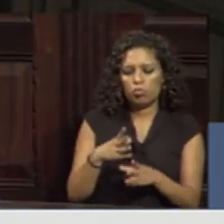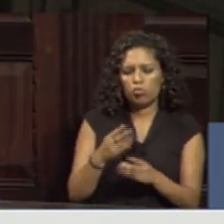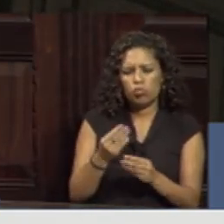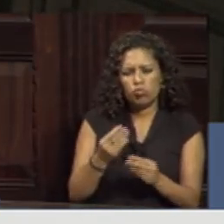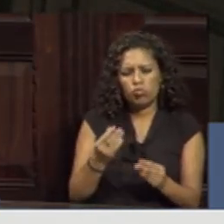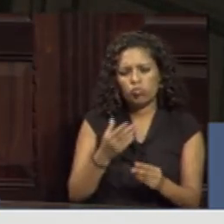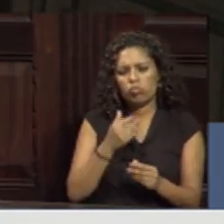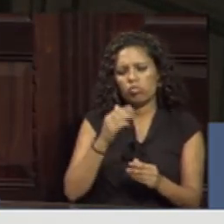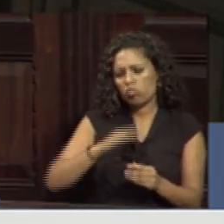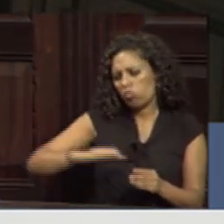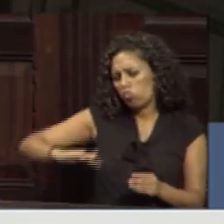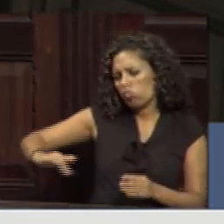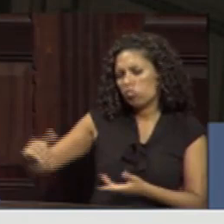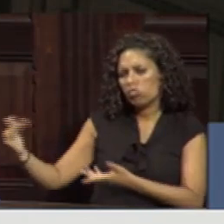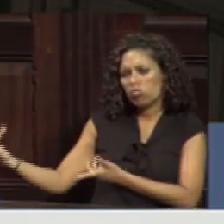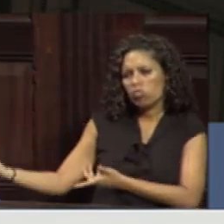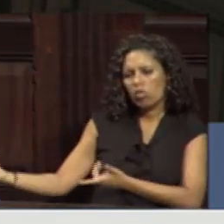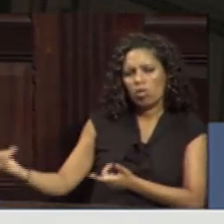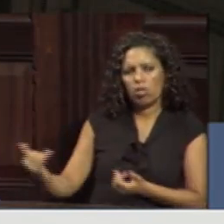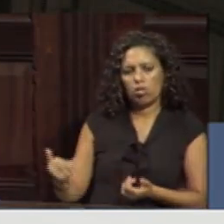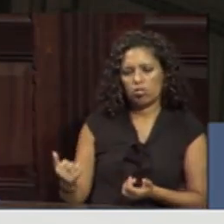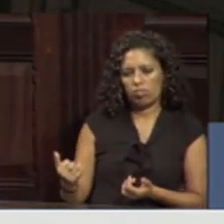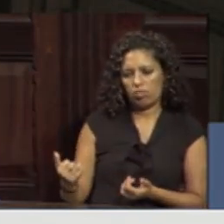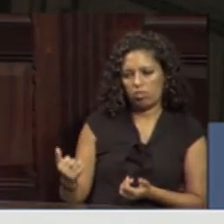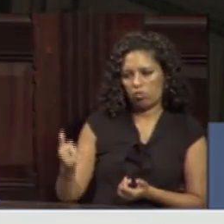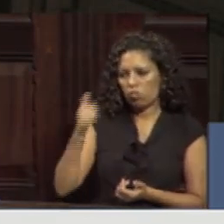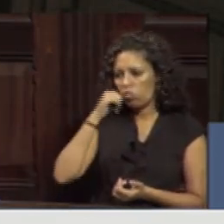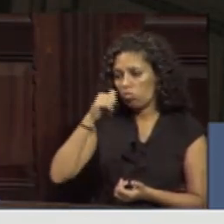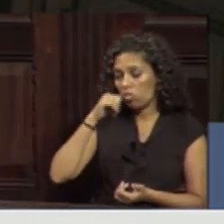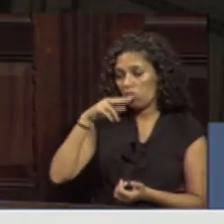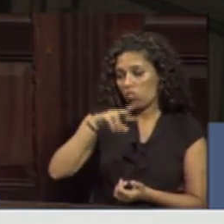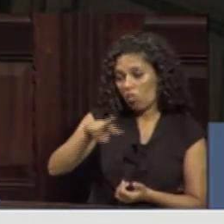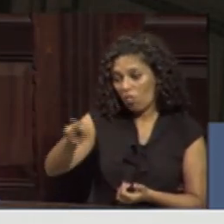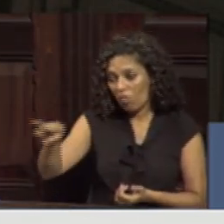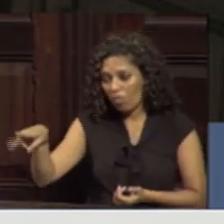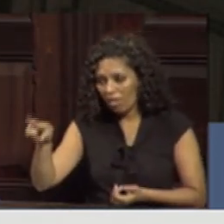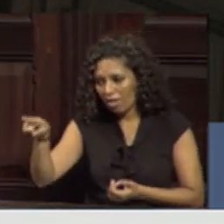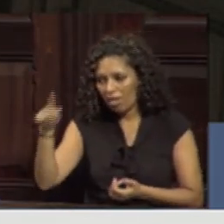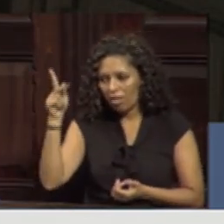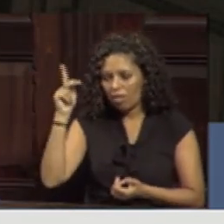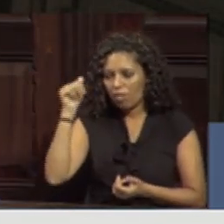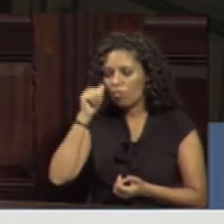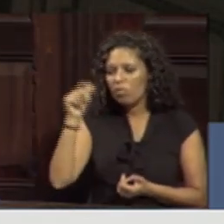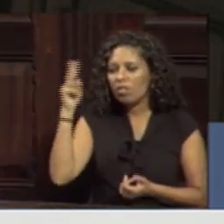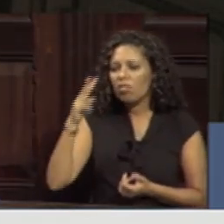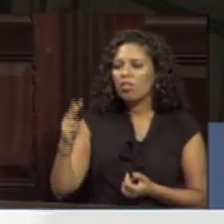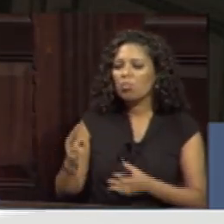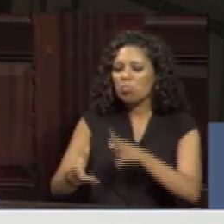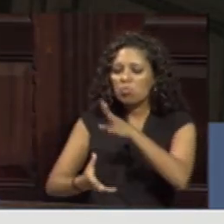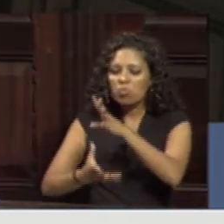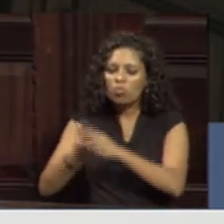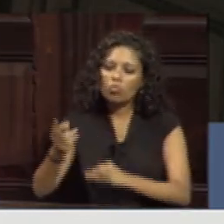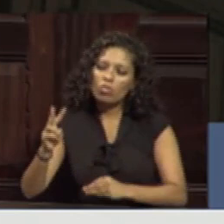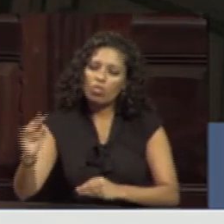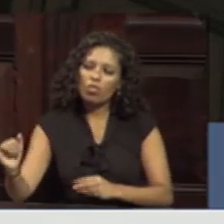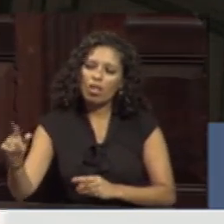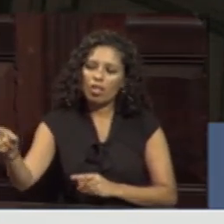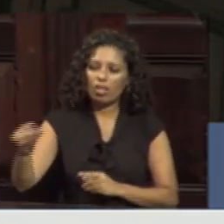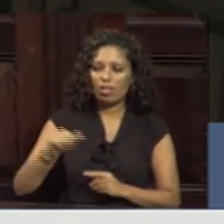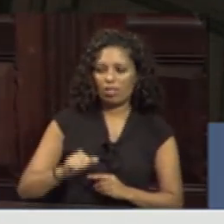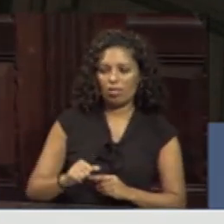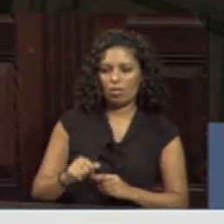meninas e mulheres vão com certeza se espelhar, porque é possível vencer, é possível ser